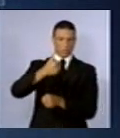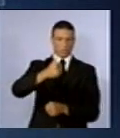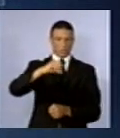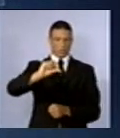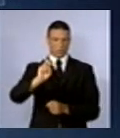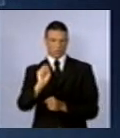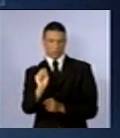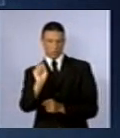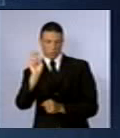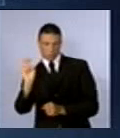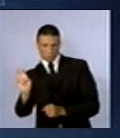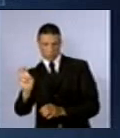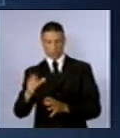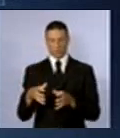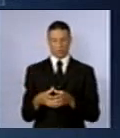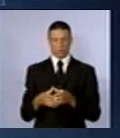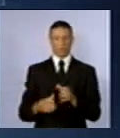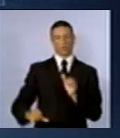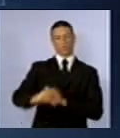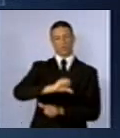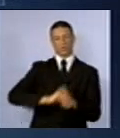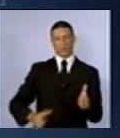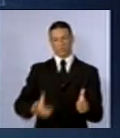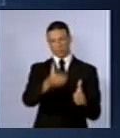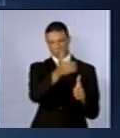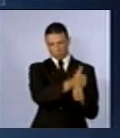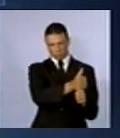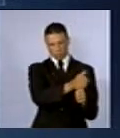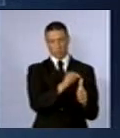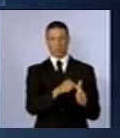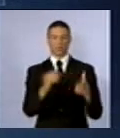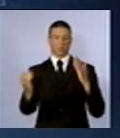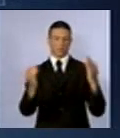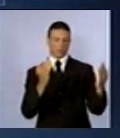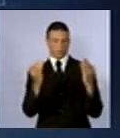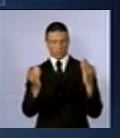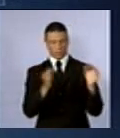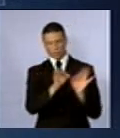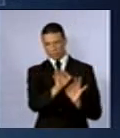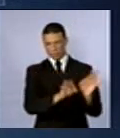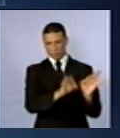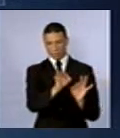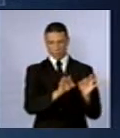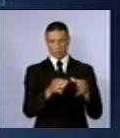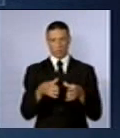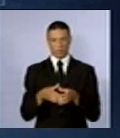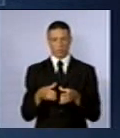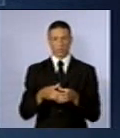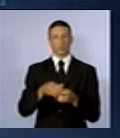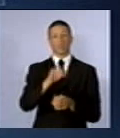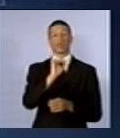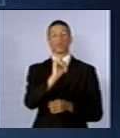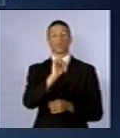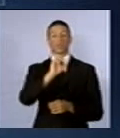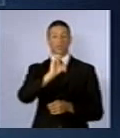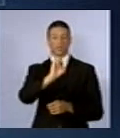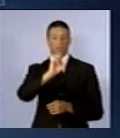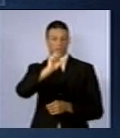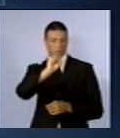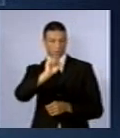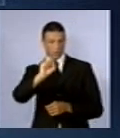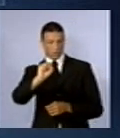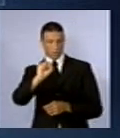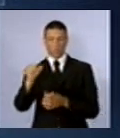pela NBR5422, e refletem os parâmetros, as diretrizes da IEC826, a Comissão